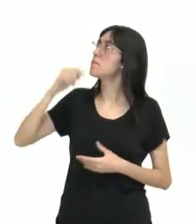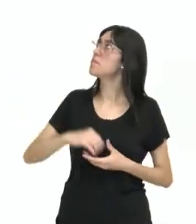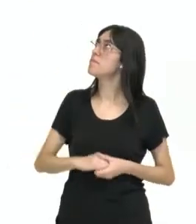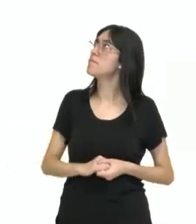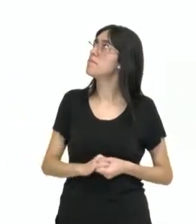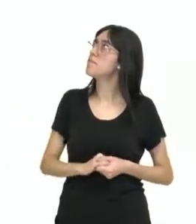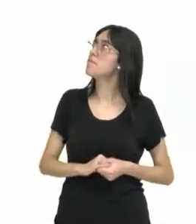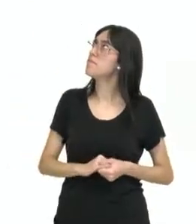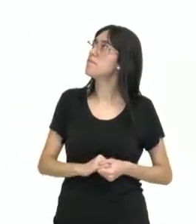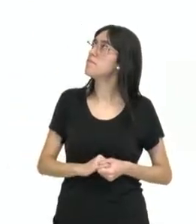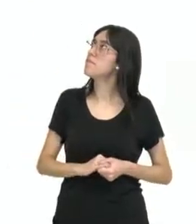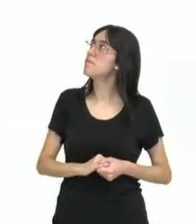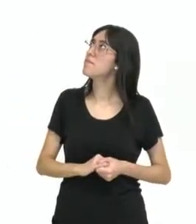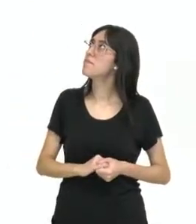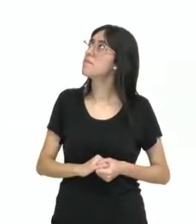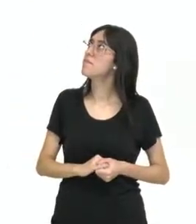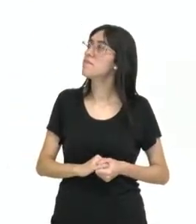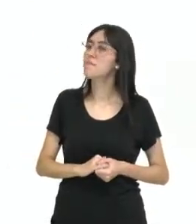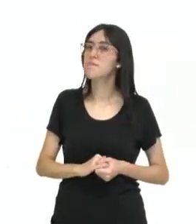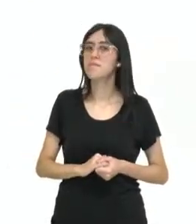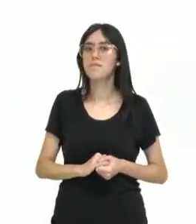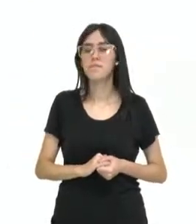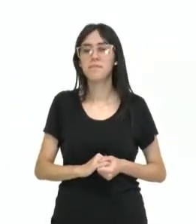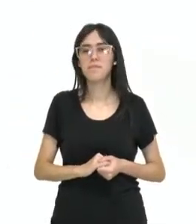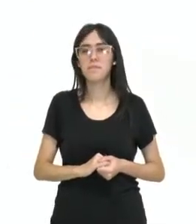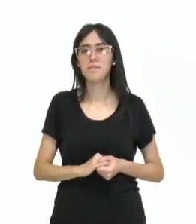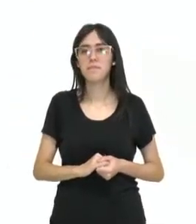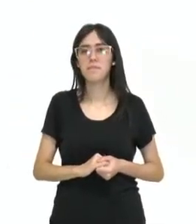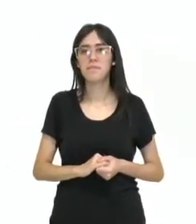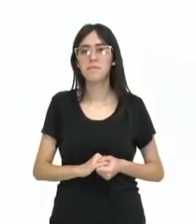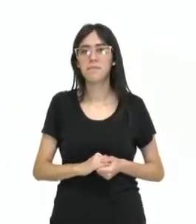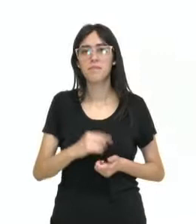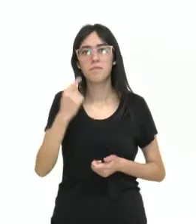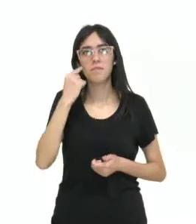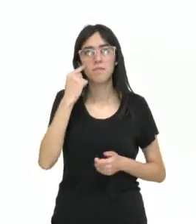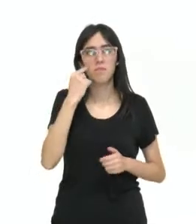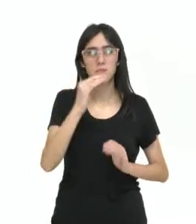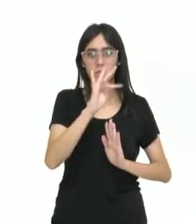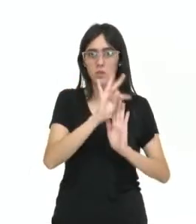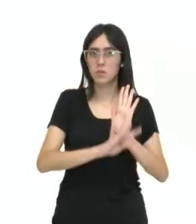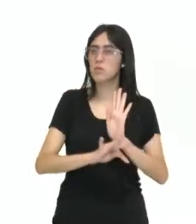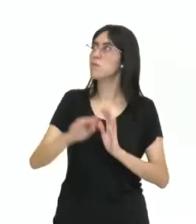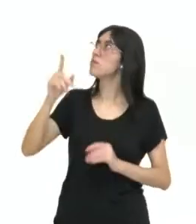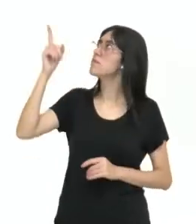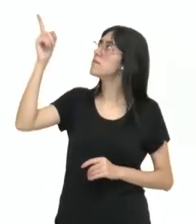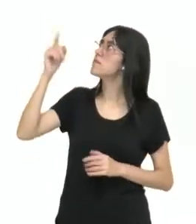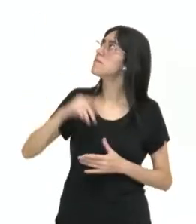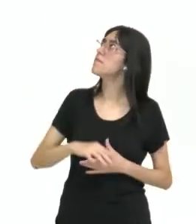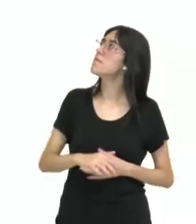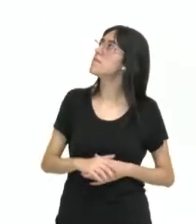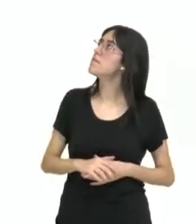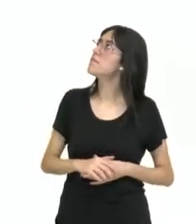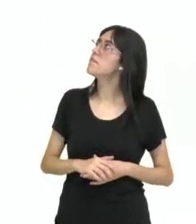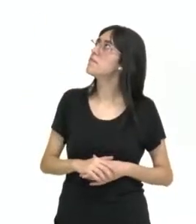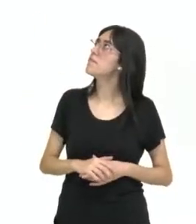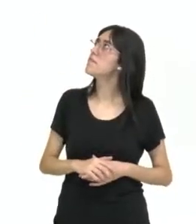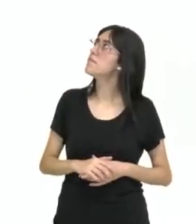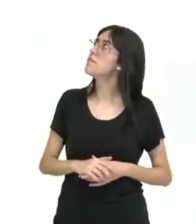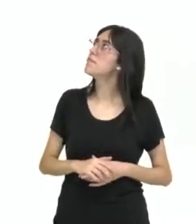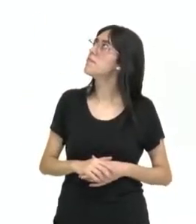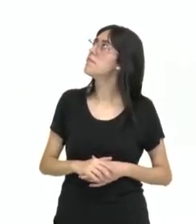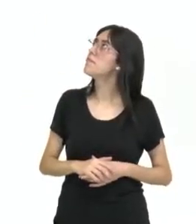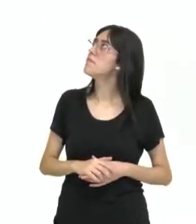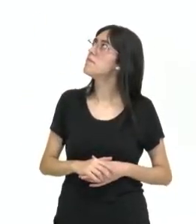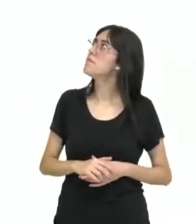Flamenco, España. ¿Por qué Ágata y Gaturro representan Espanha de